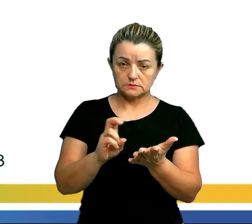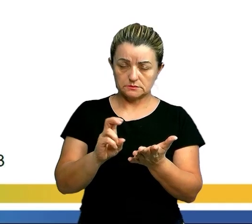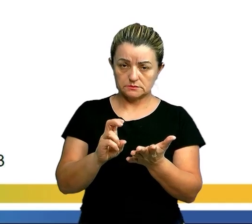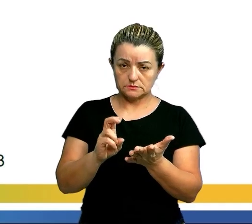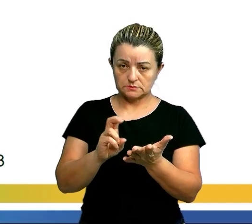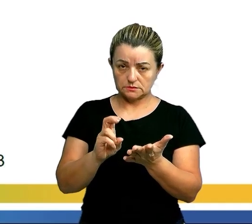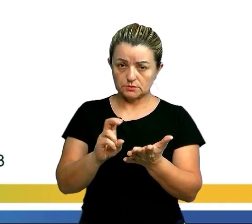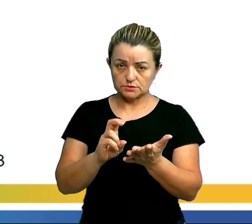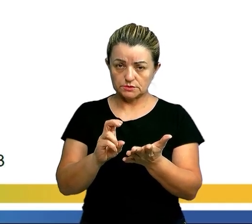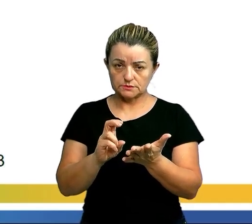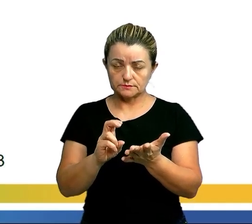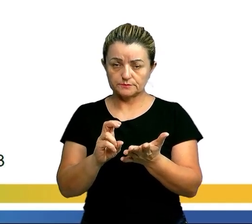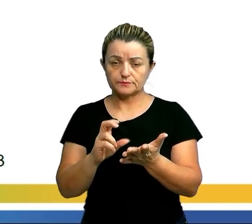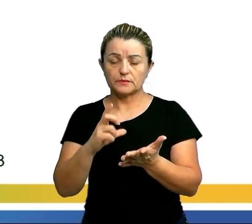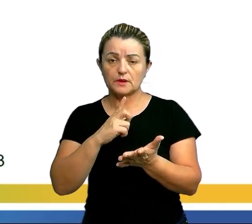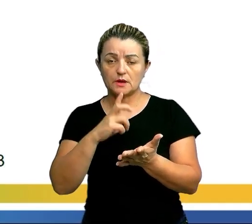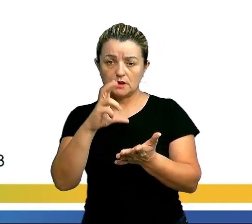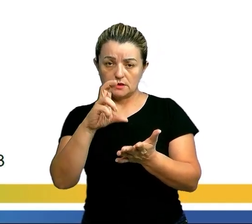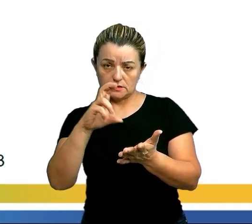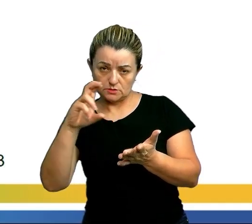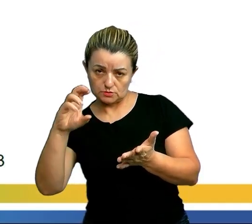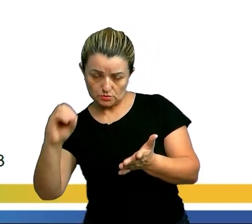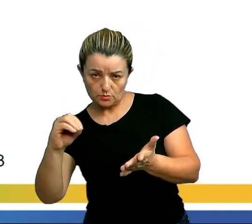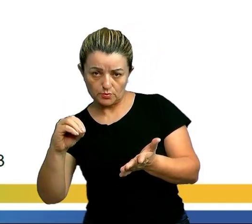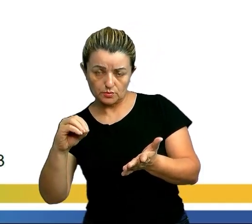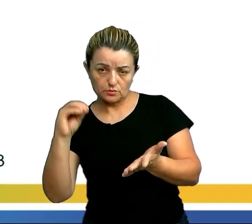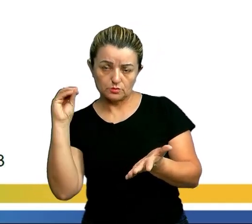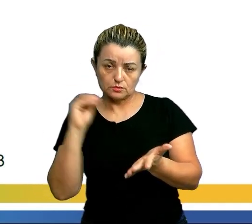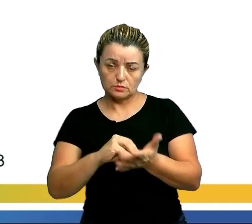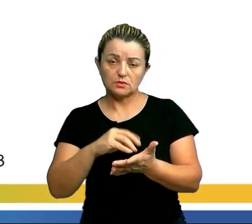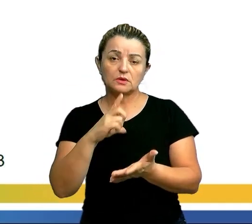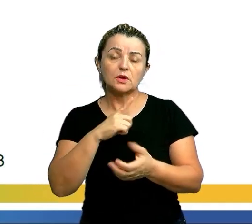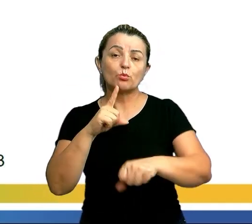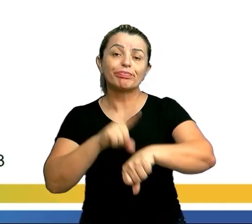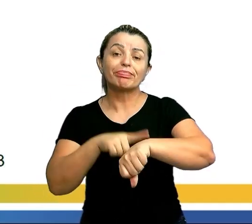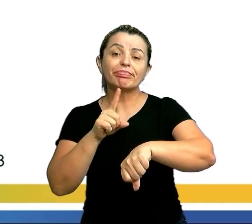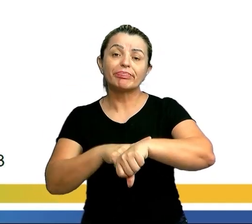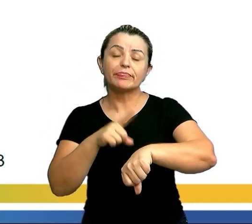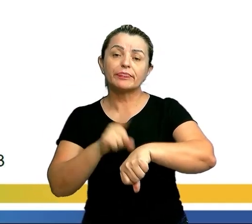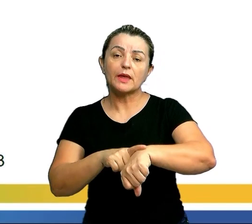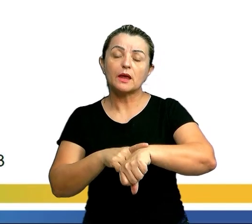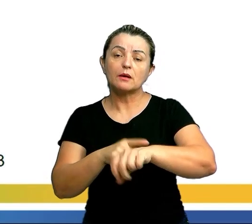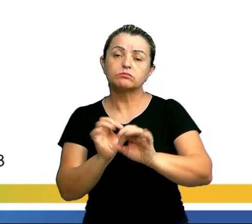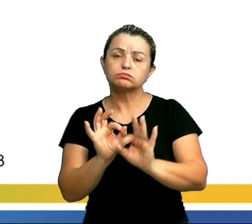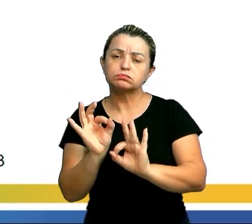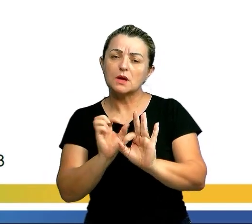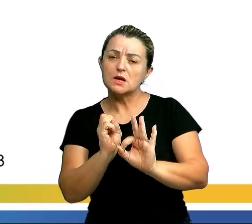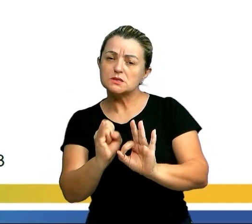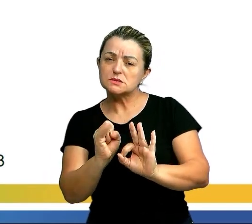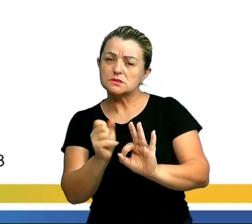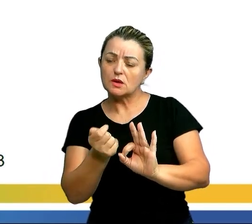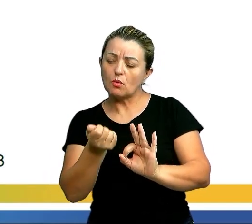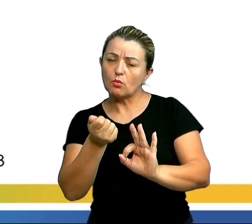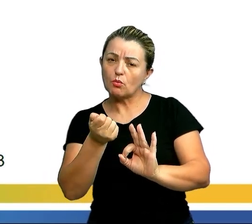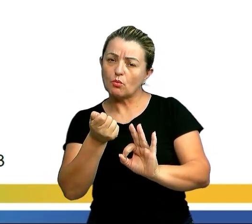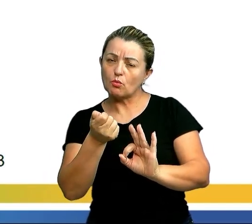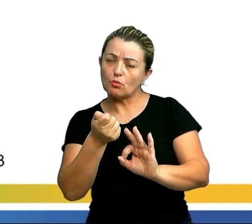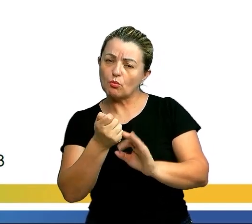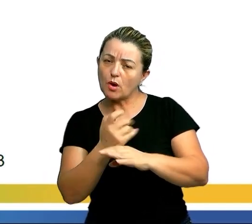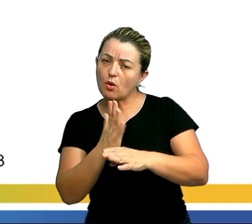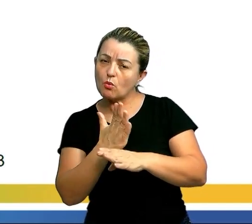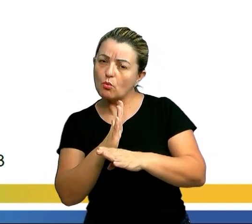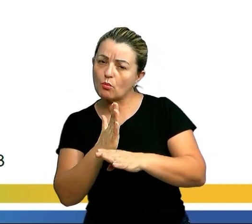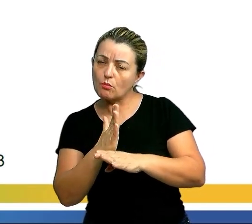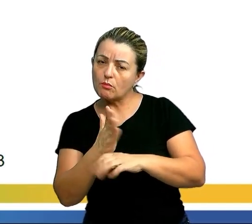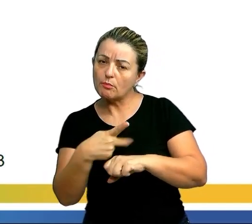50º tópico do tratado, existe um tempo previsto para o caso de algum país